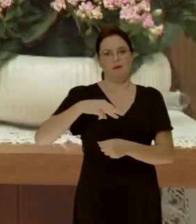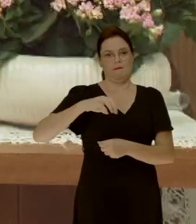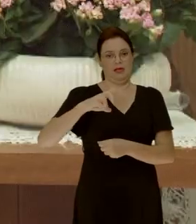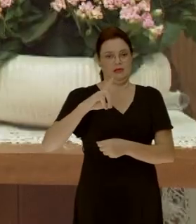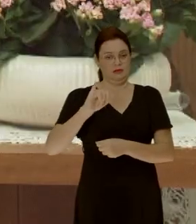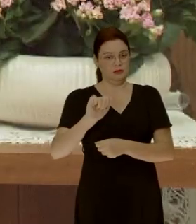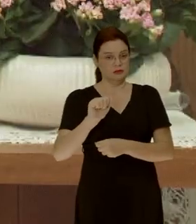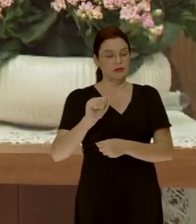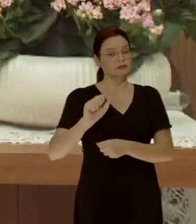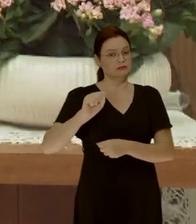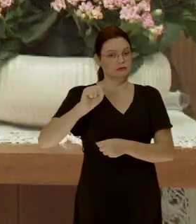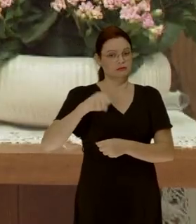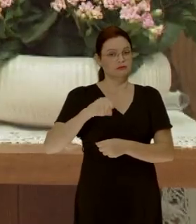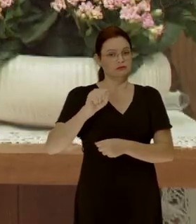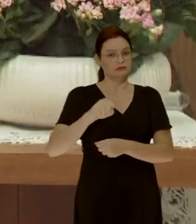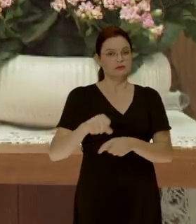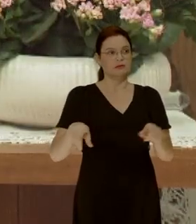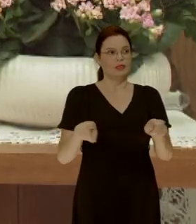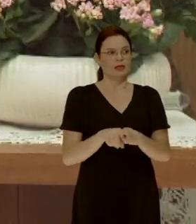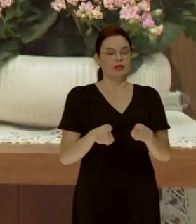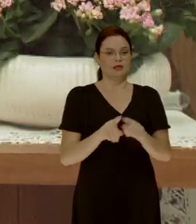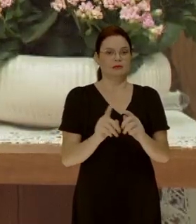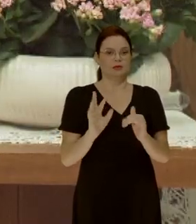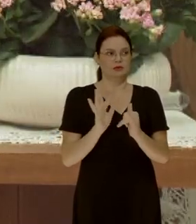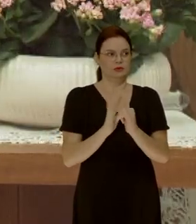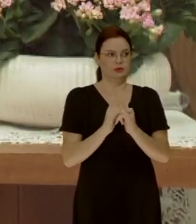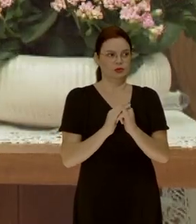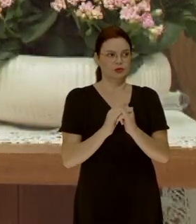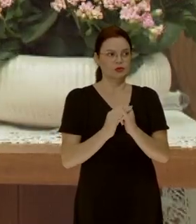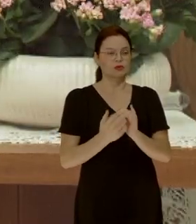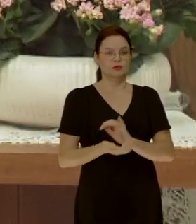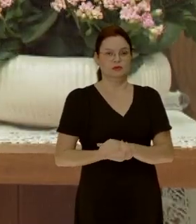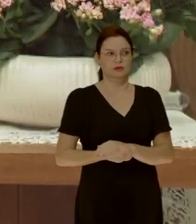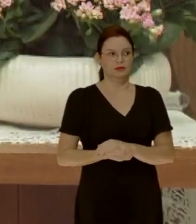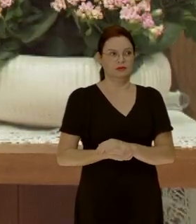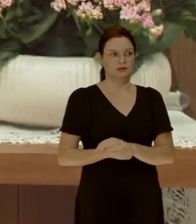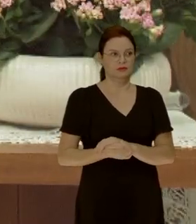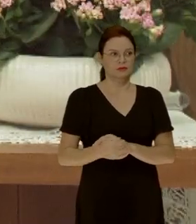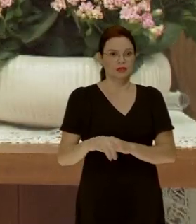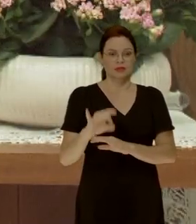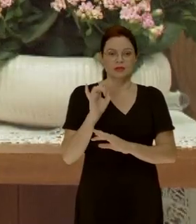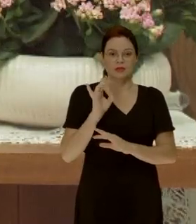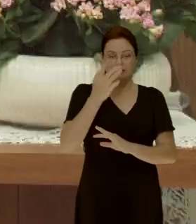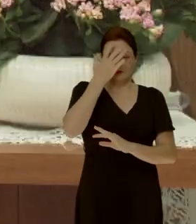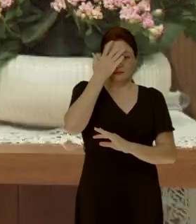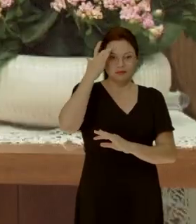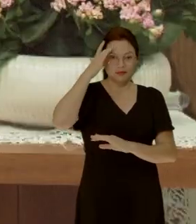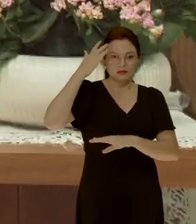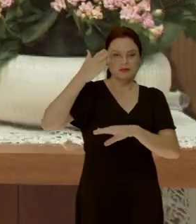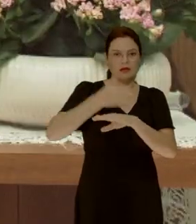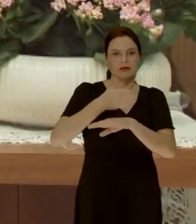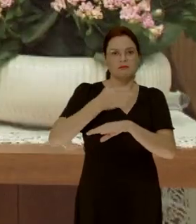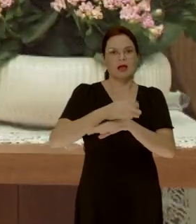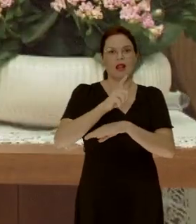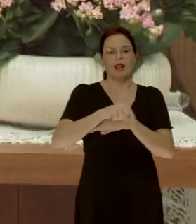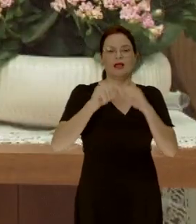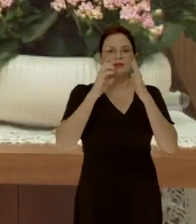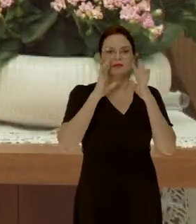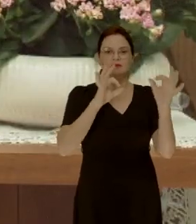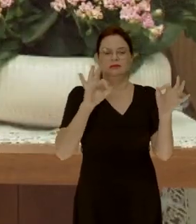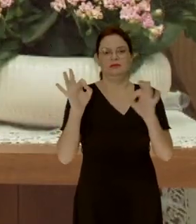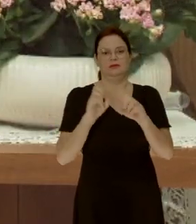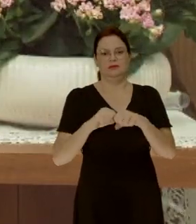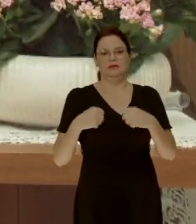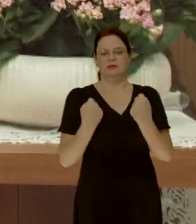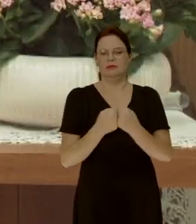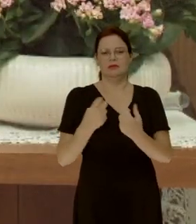Fora o que sai do YouTube. Só pessoas que vão para seminário. Isso é o ano inteiro,